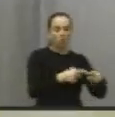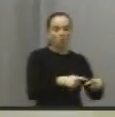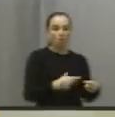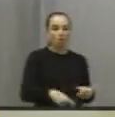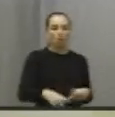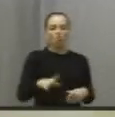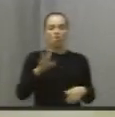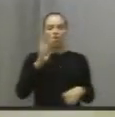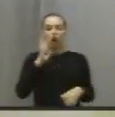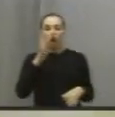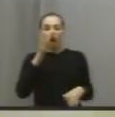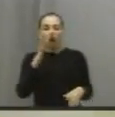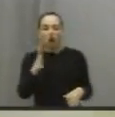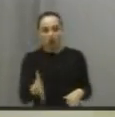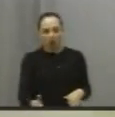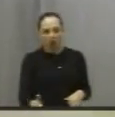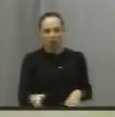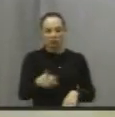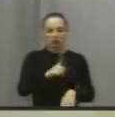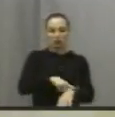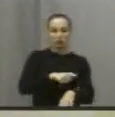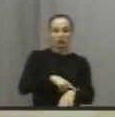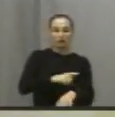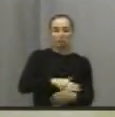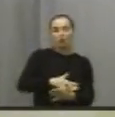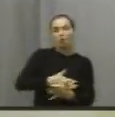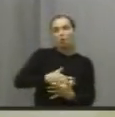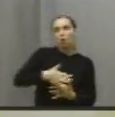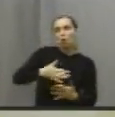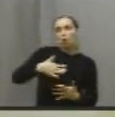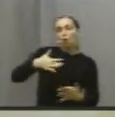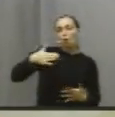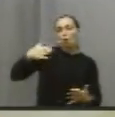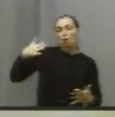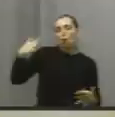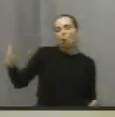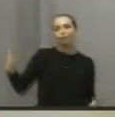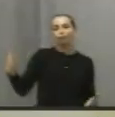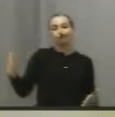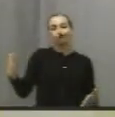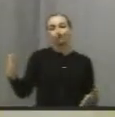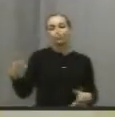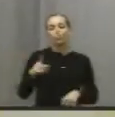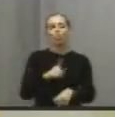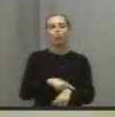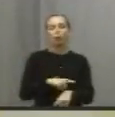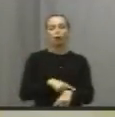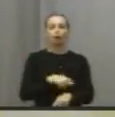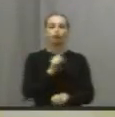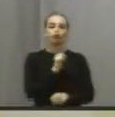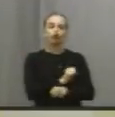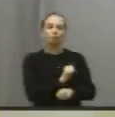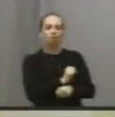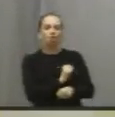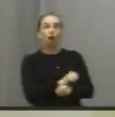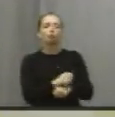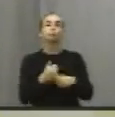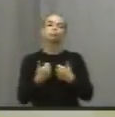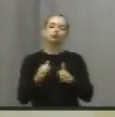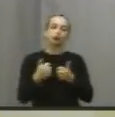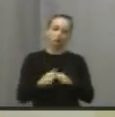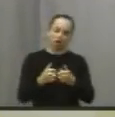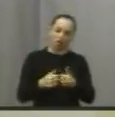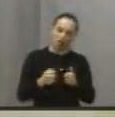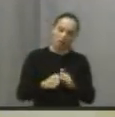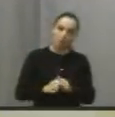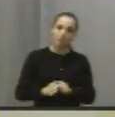reclamação sobre o tempo de espera, ultrapassou uma hora. Eu acho, vereador Elias, e também